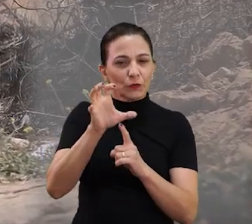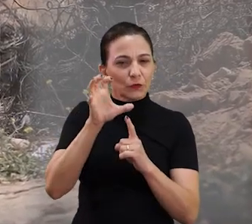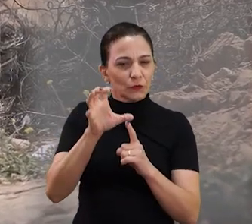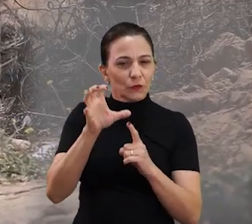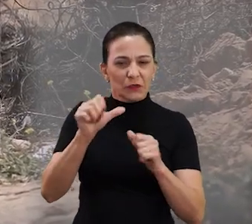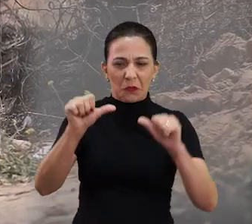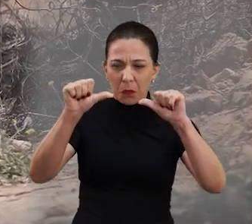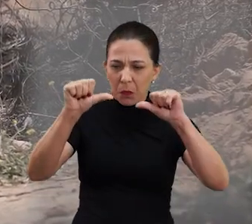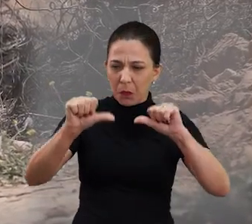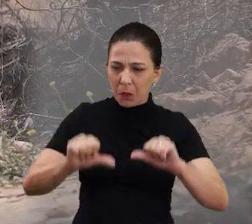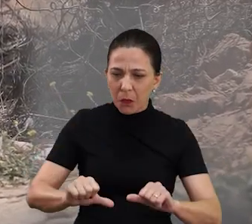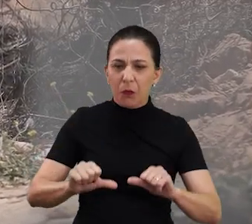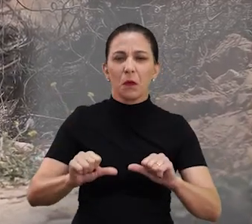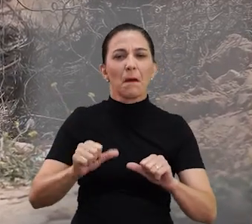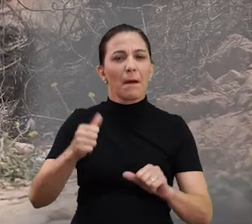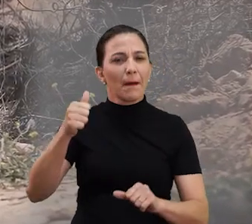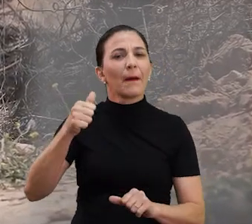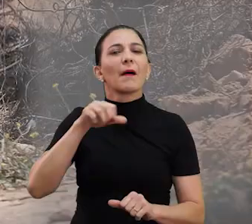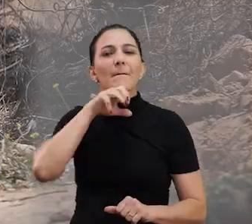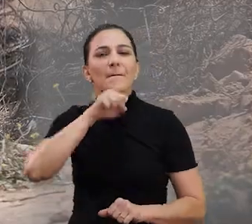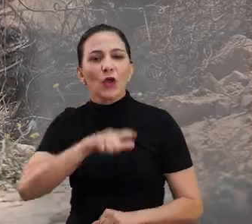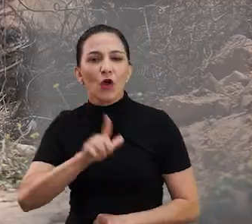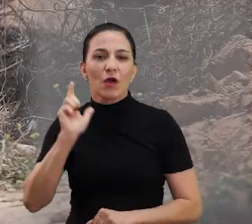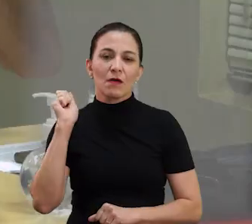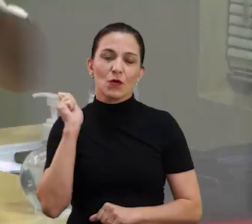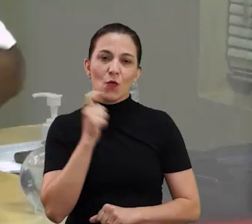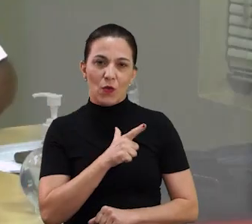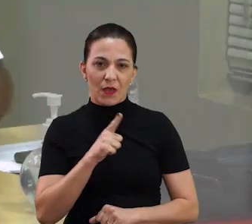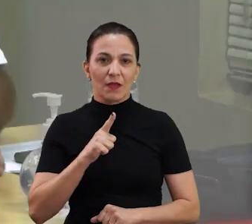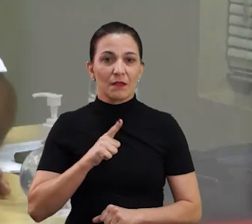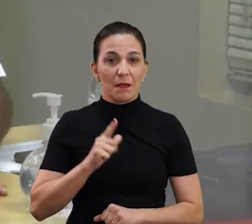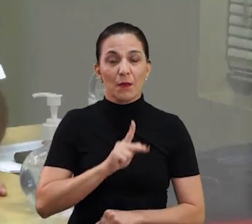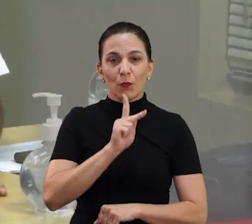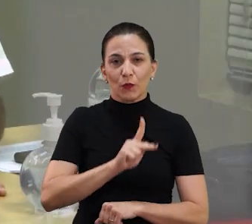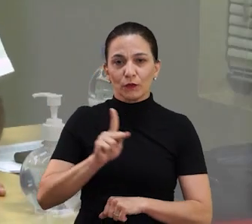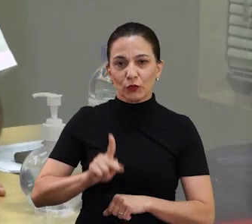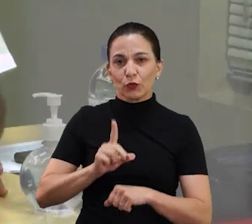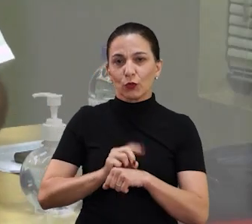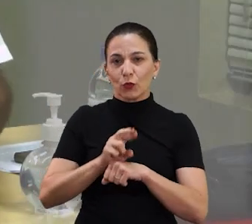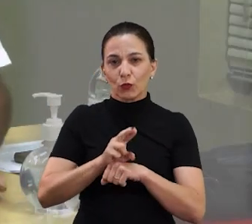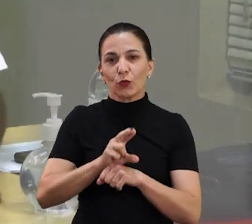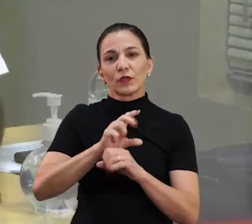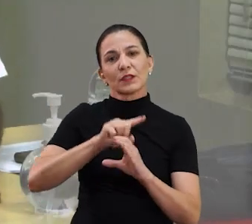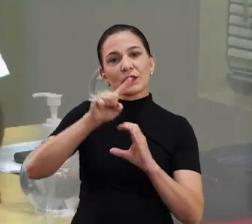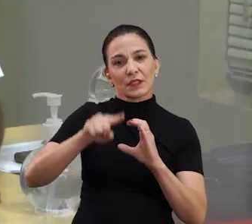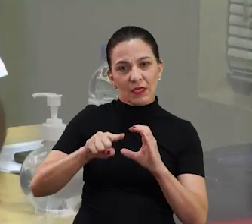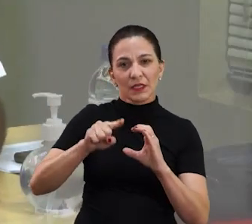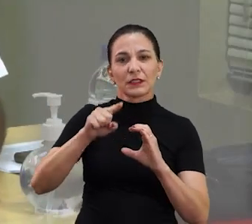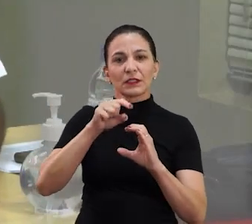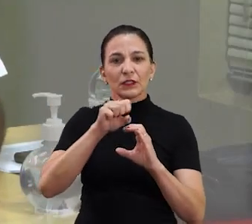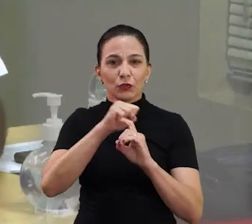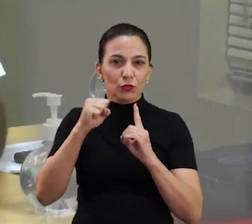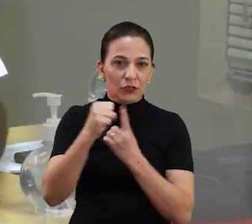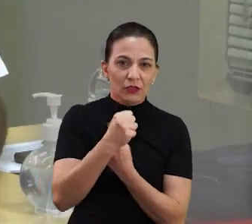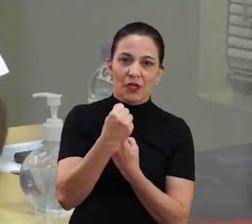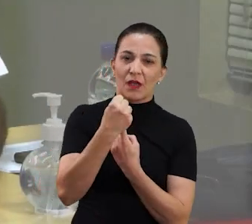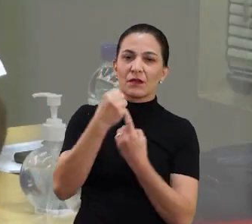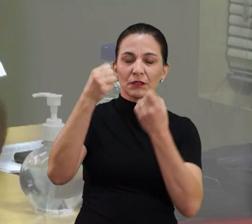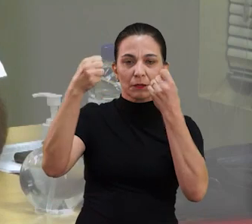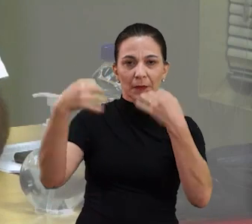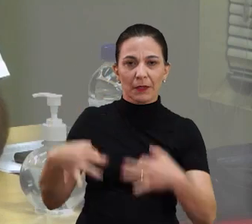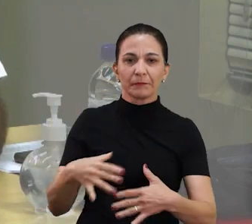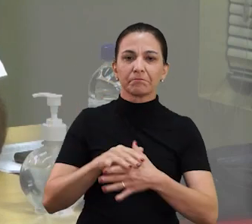devastadores podem ter outras consequências ainda piores como destacou o professor Doutor em Ciências Sociais Milton